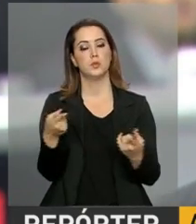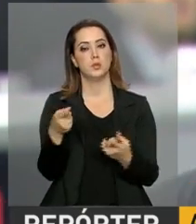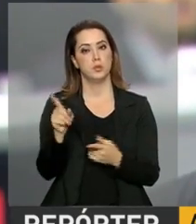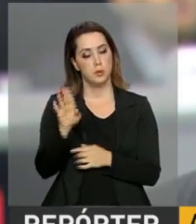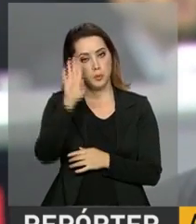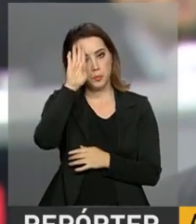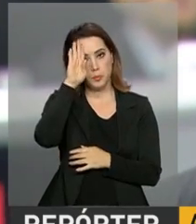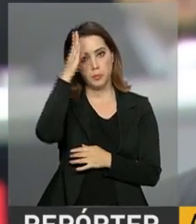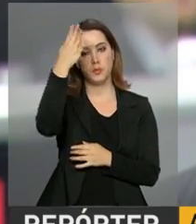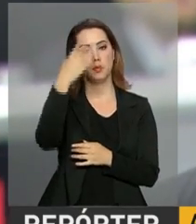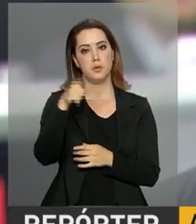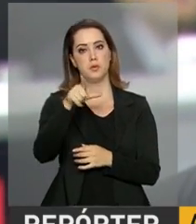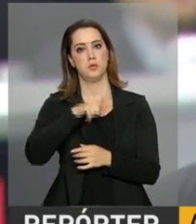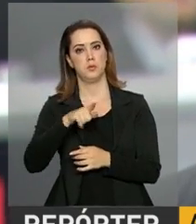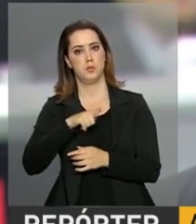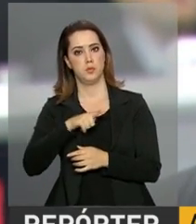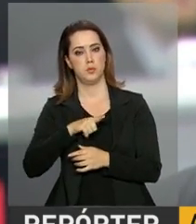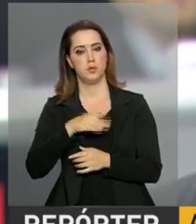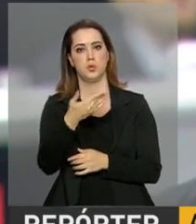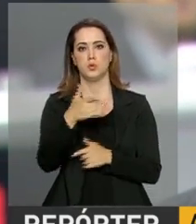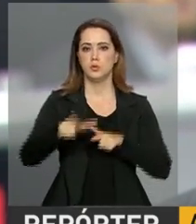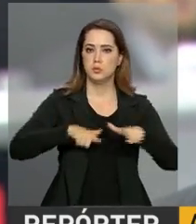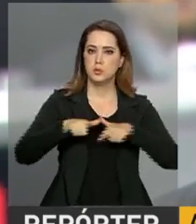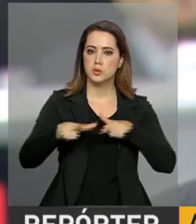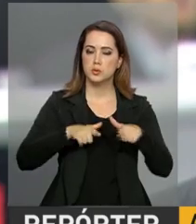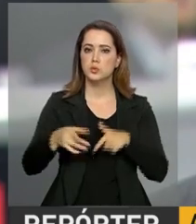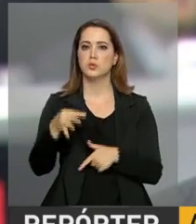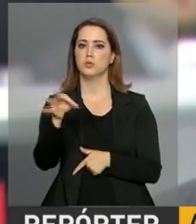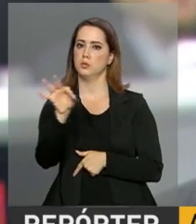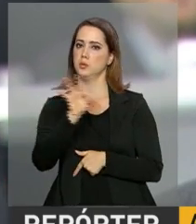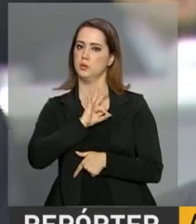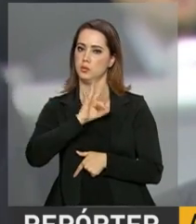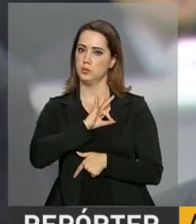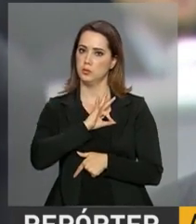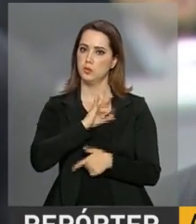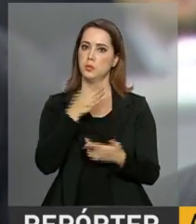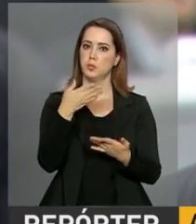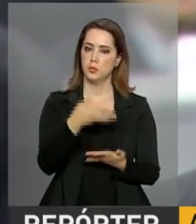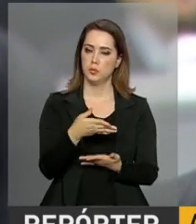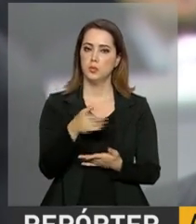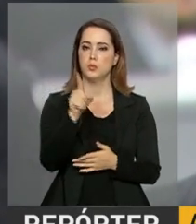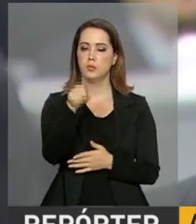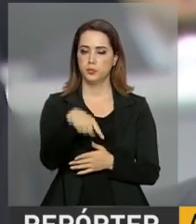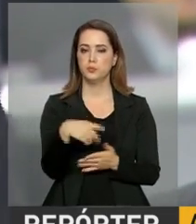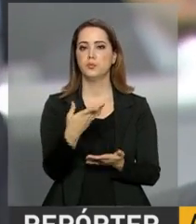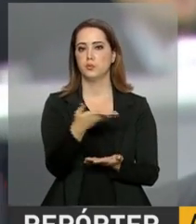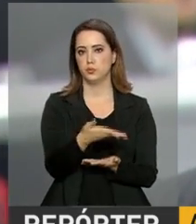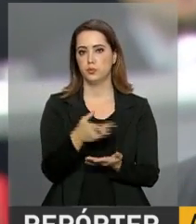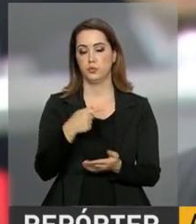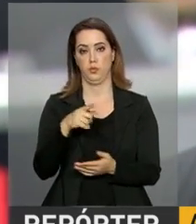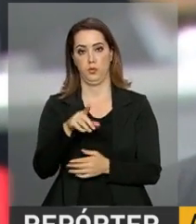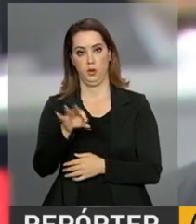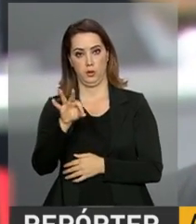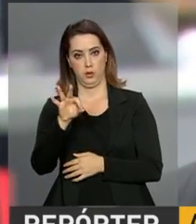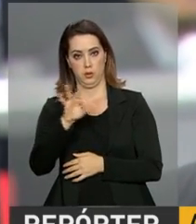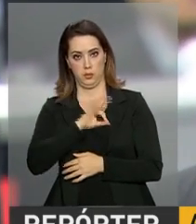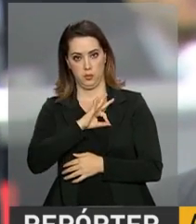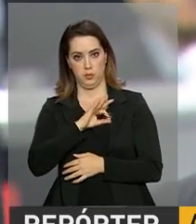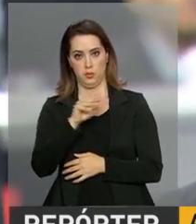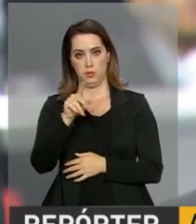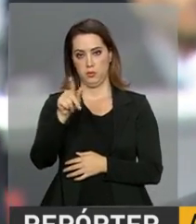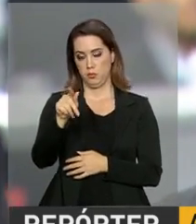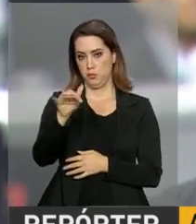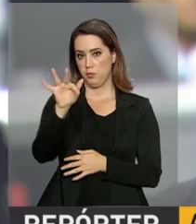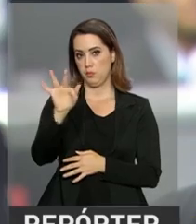principalmente carreiras de Estado, as carreiras policiais, como no caso. Então a Polícia Federal, a Interpol,